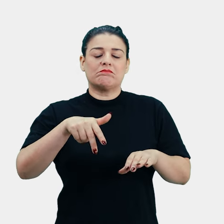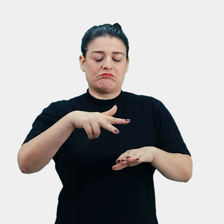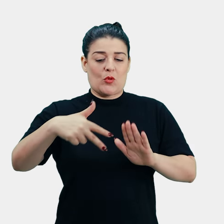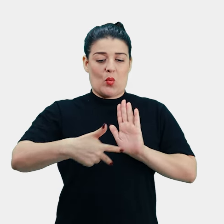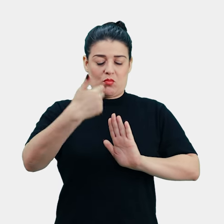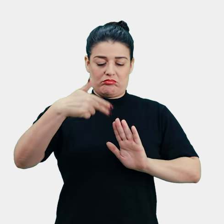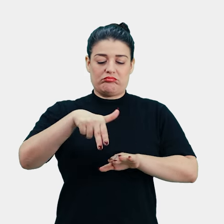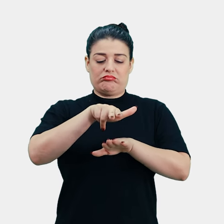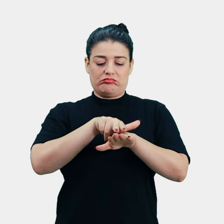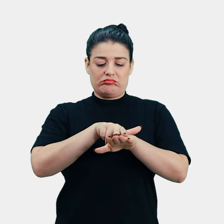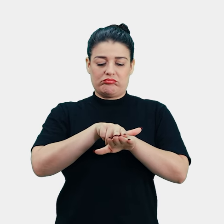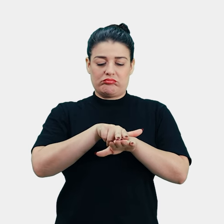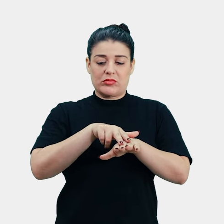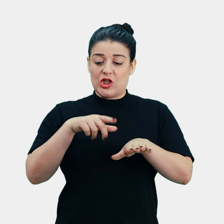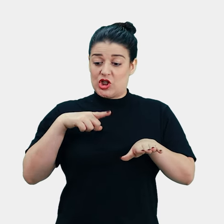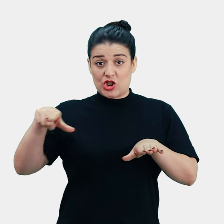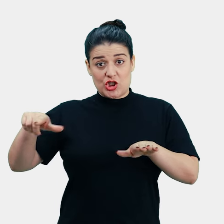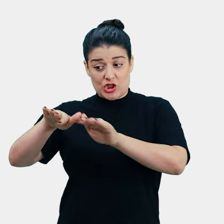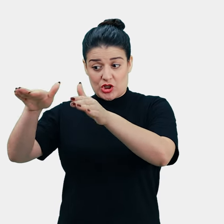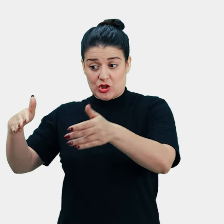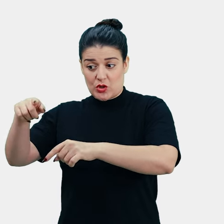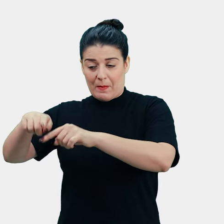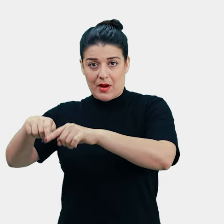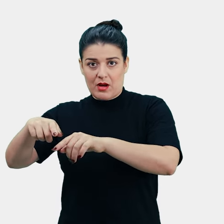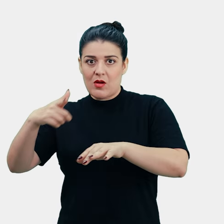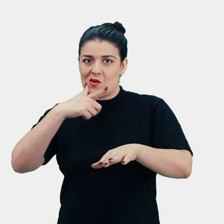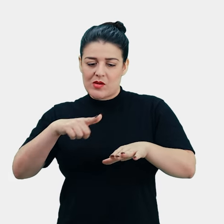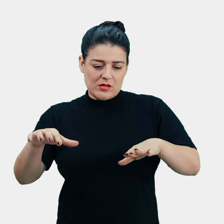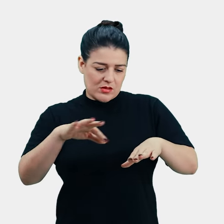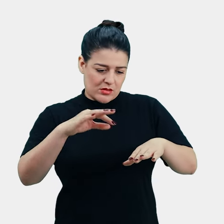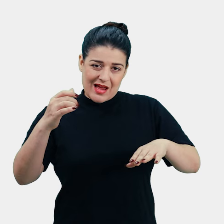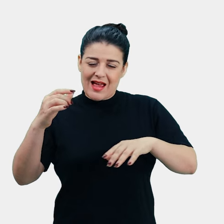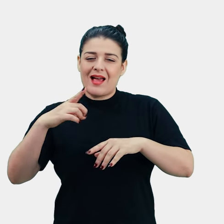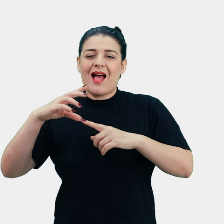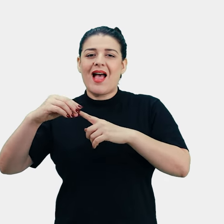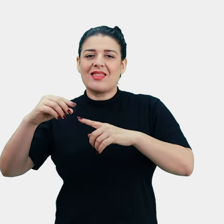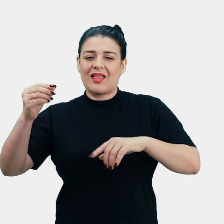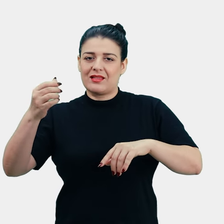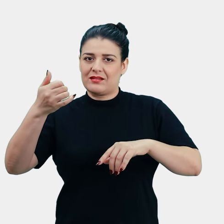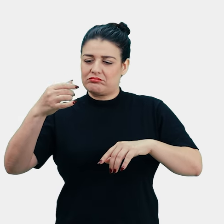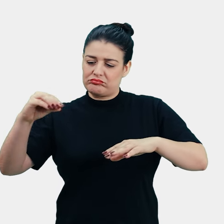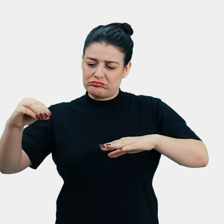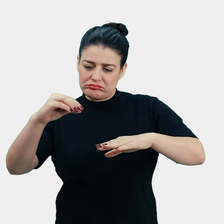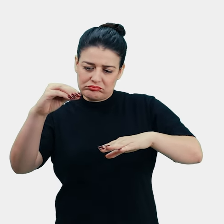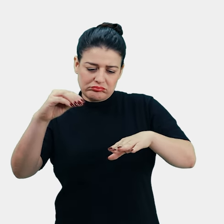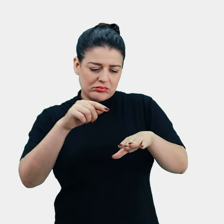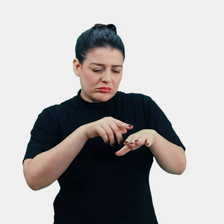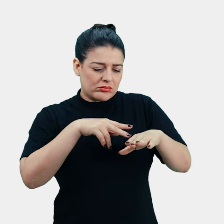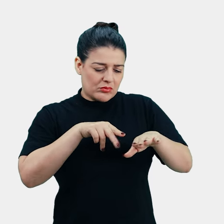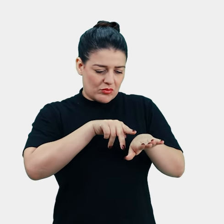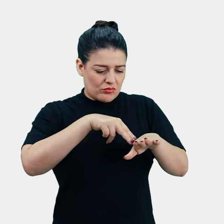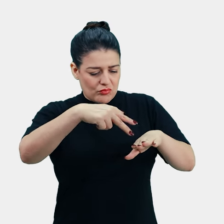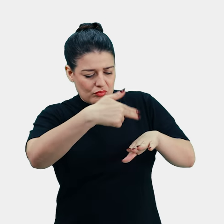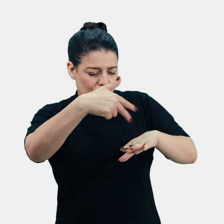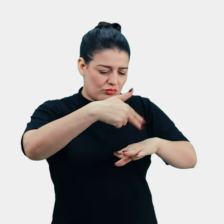centro cirúrgico, ali tem um espectrômetro de massas e com auxílio dessa caneta que foi desenvolvida, tá, pela